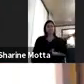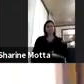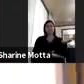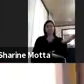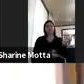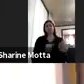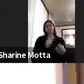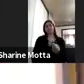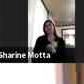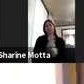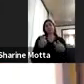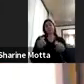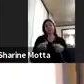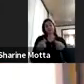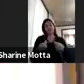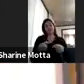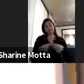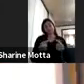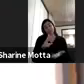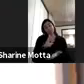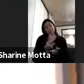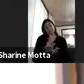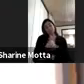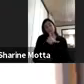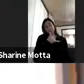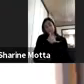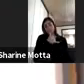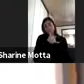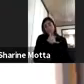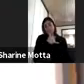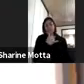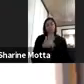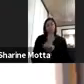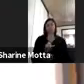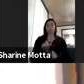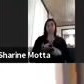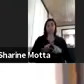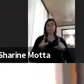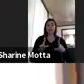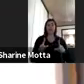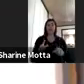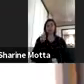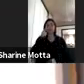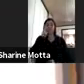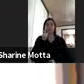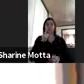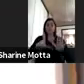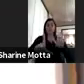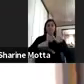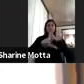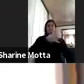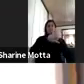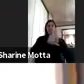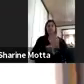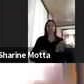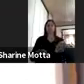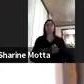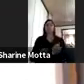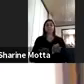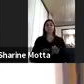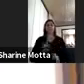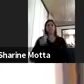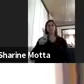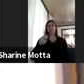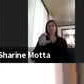práticas arraigadas no campo, mas a gente chegou até o ápice de conseguir aprovar uma PEC, né, uma emenda